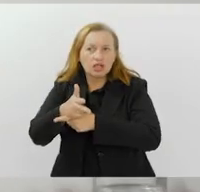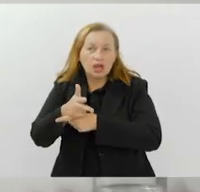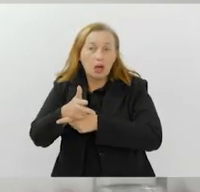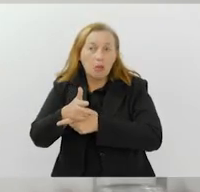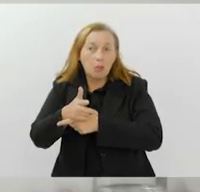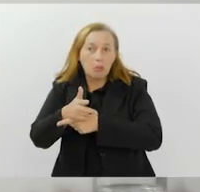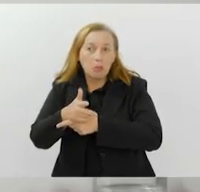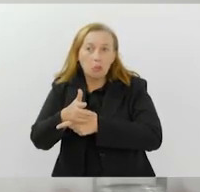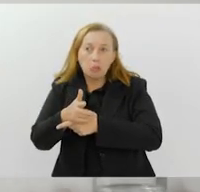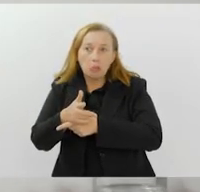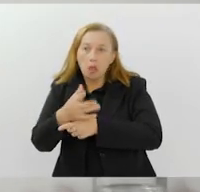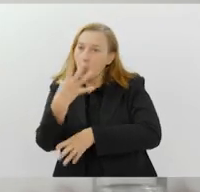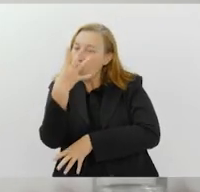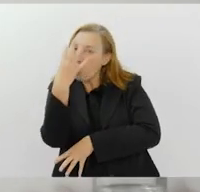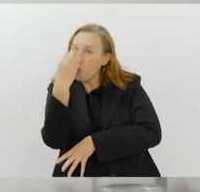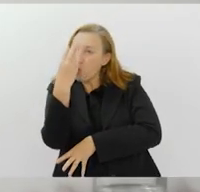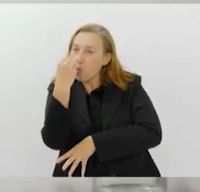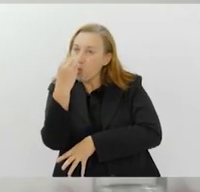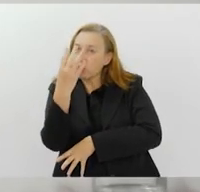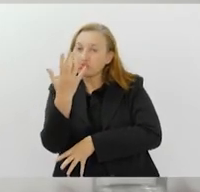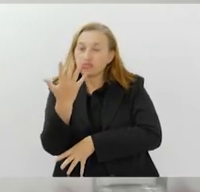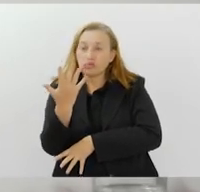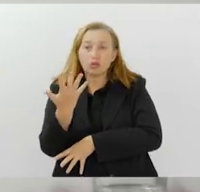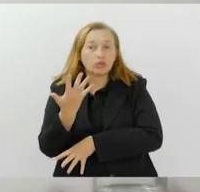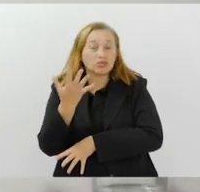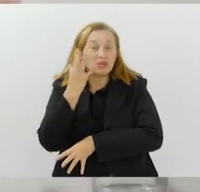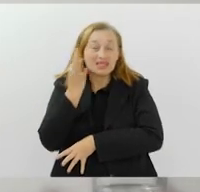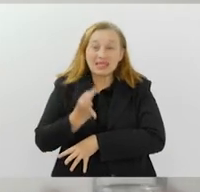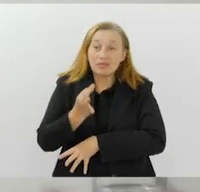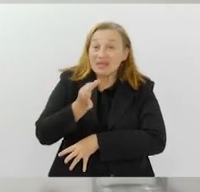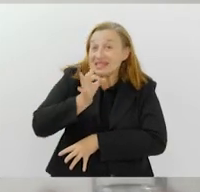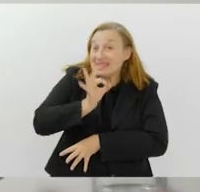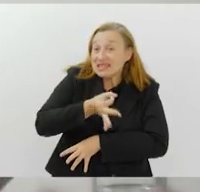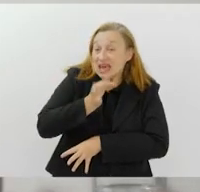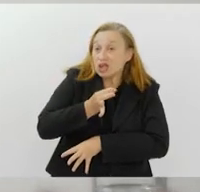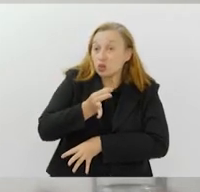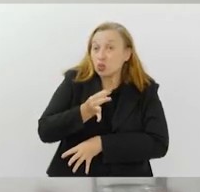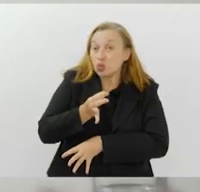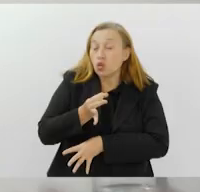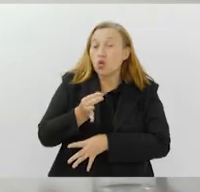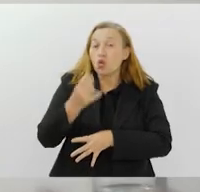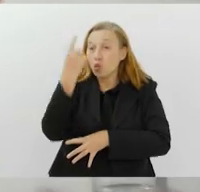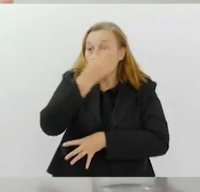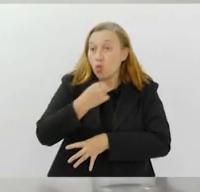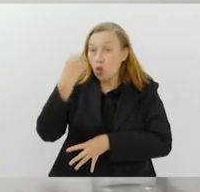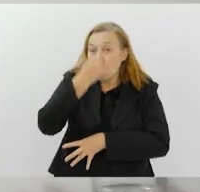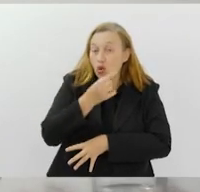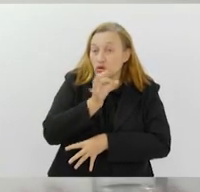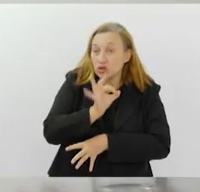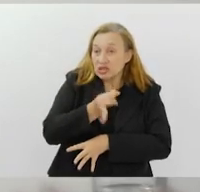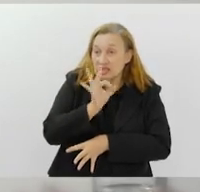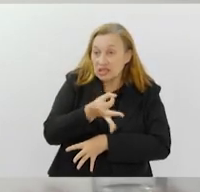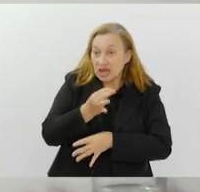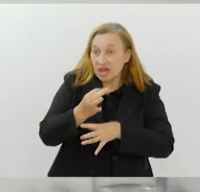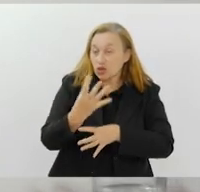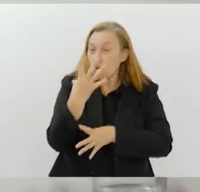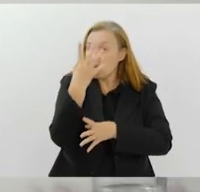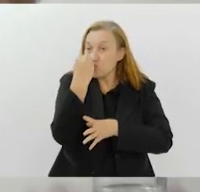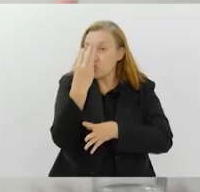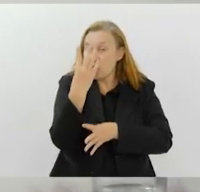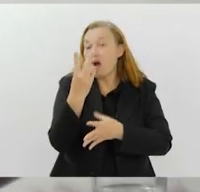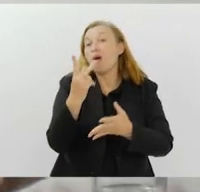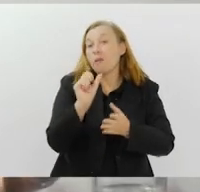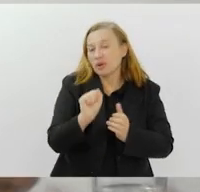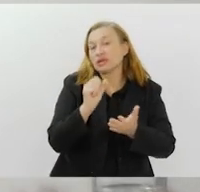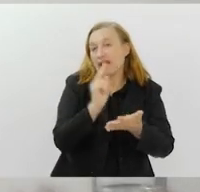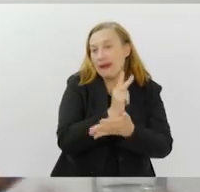reconhecerem eh adequadamente rostos negros então quando aconteceu comigo eu já tinha essa